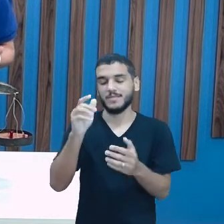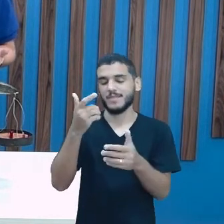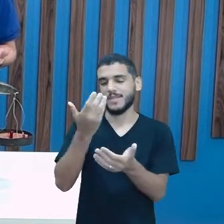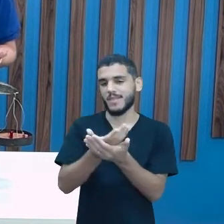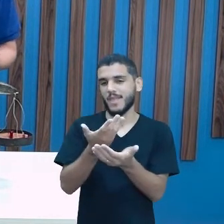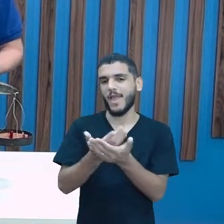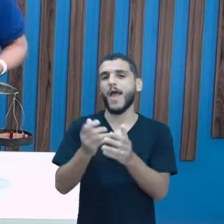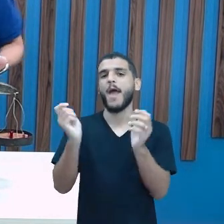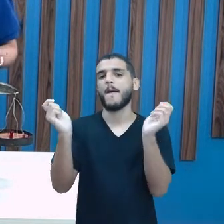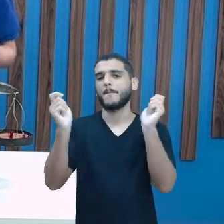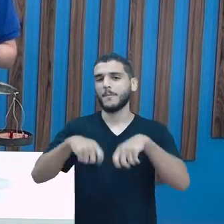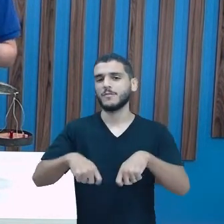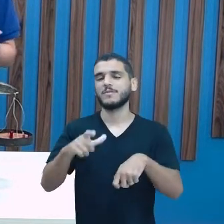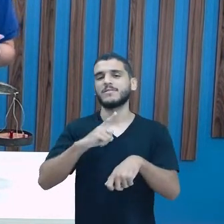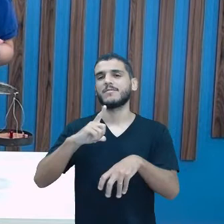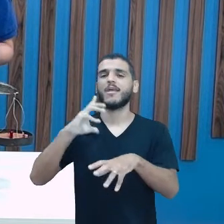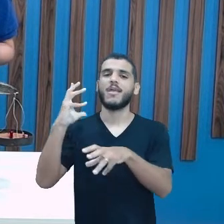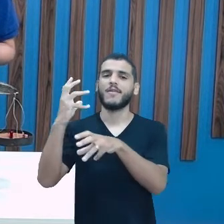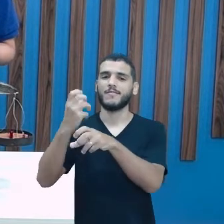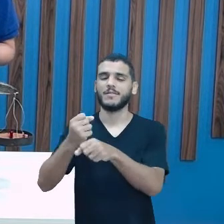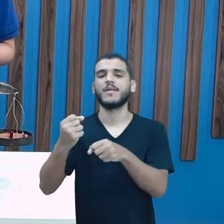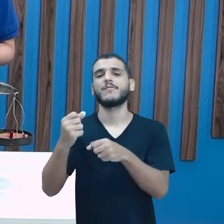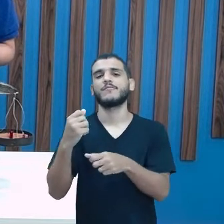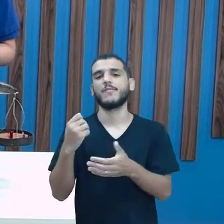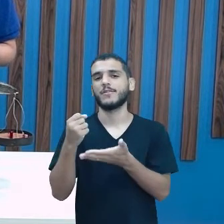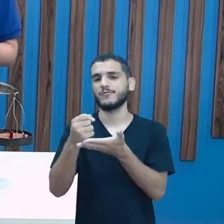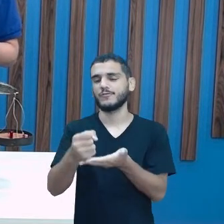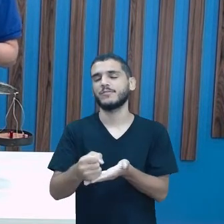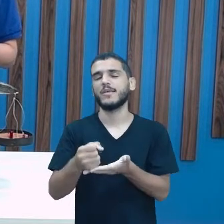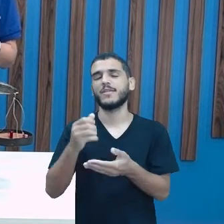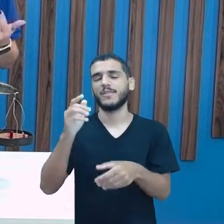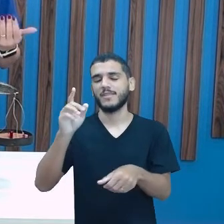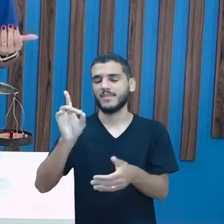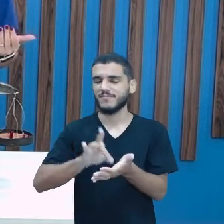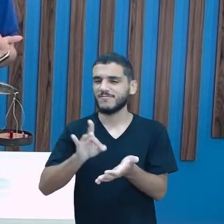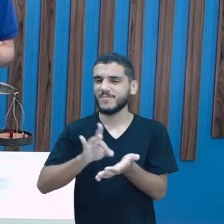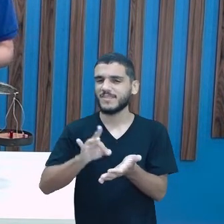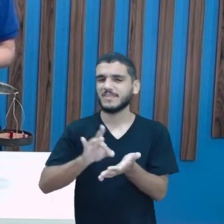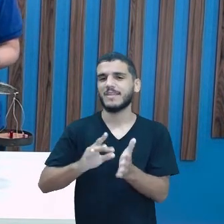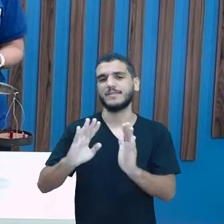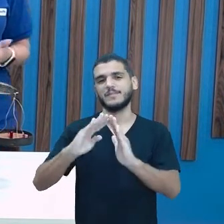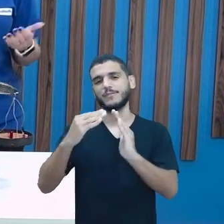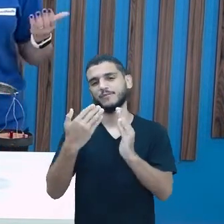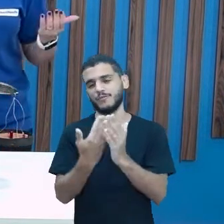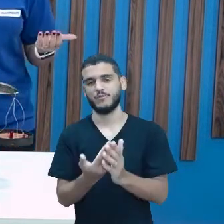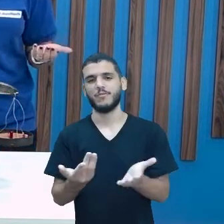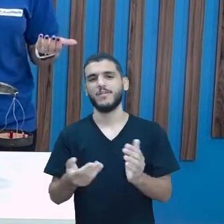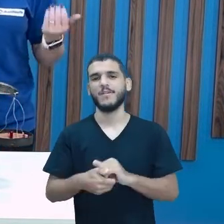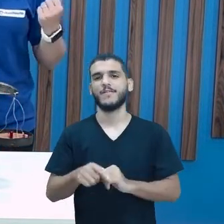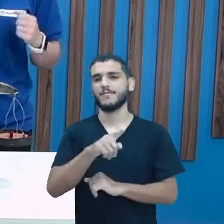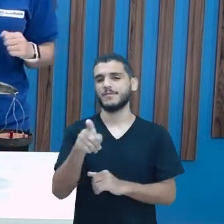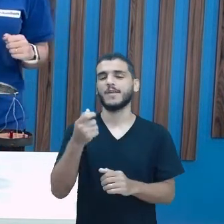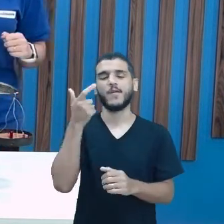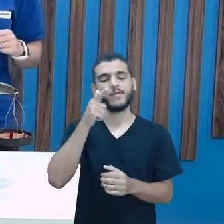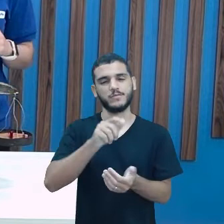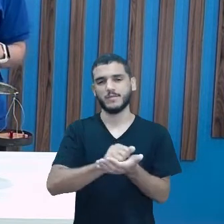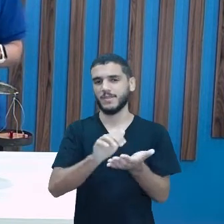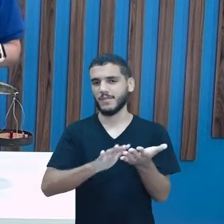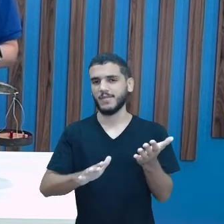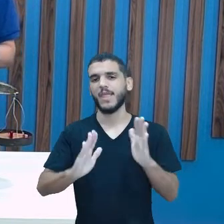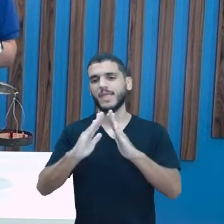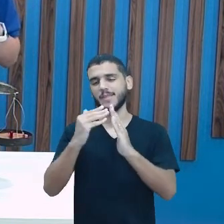fazer revisão, vai te ajudar bastante a estudar, né, e a resolver as atividades aí em